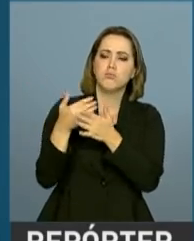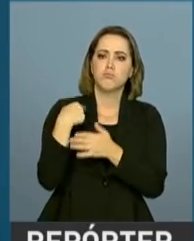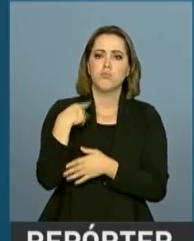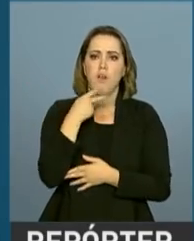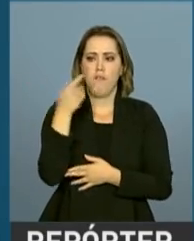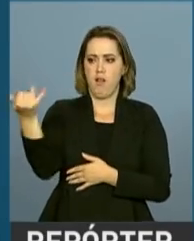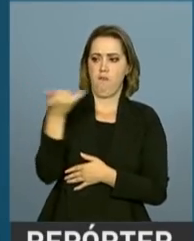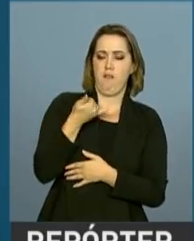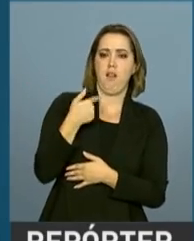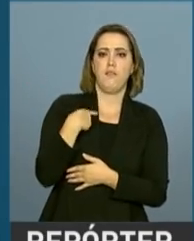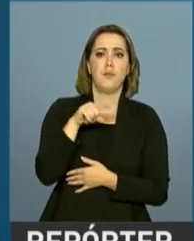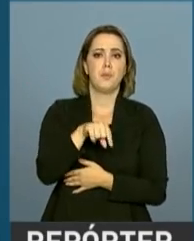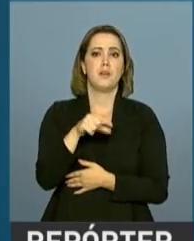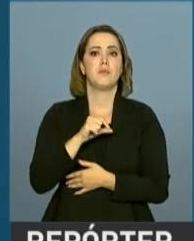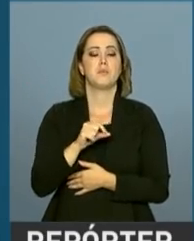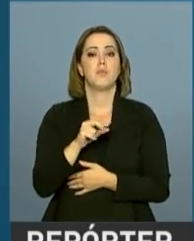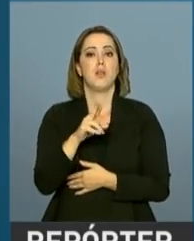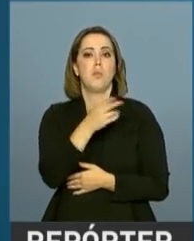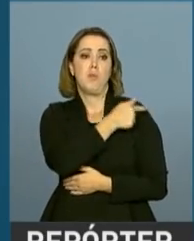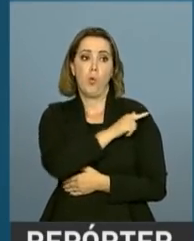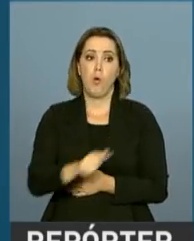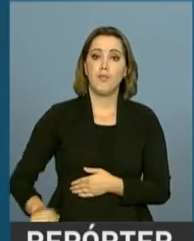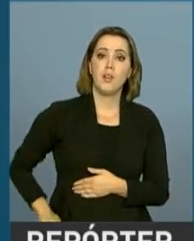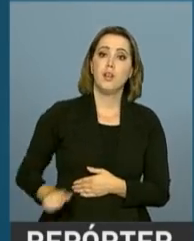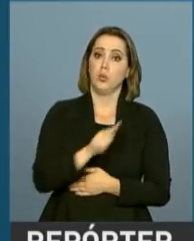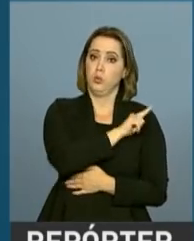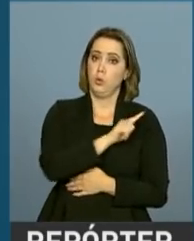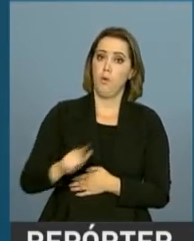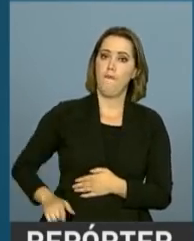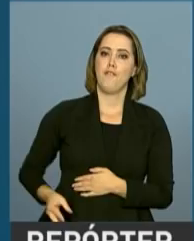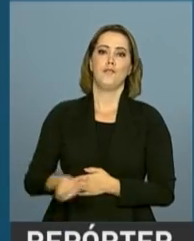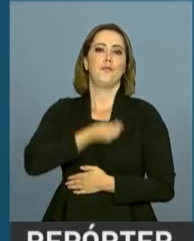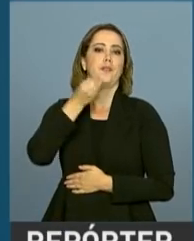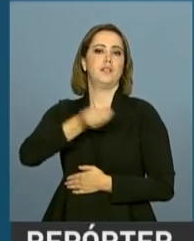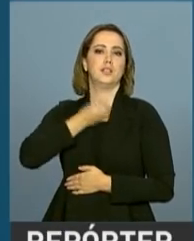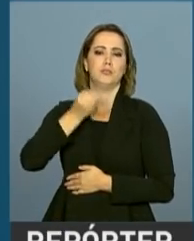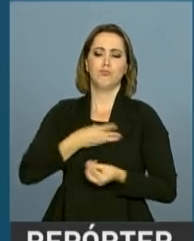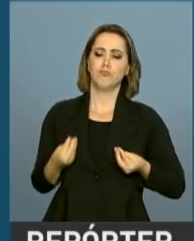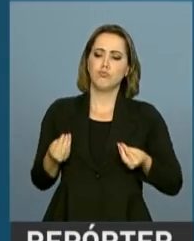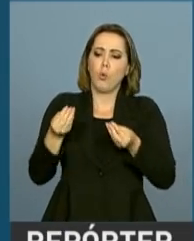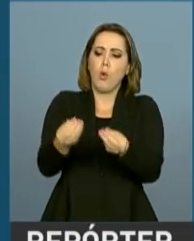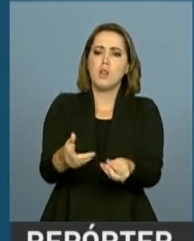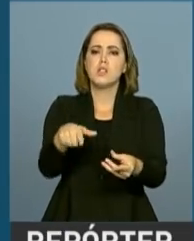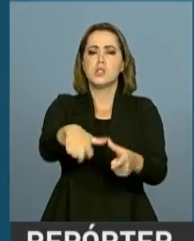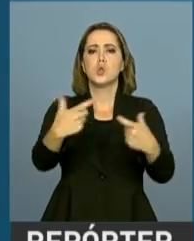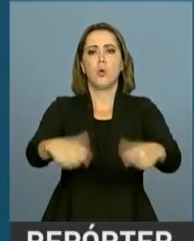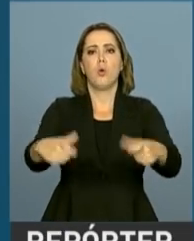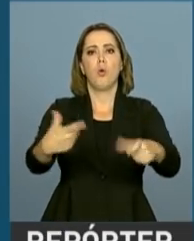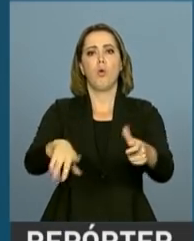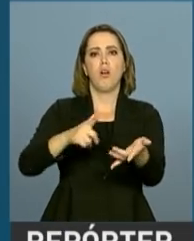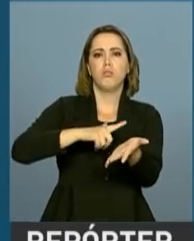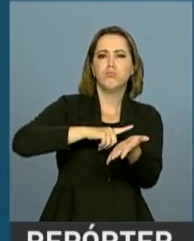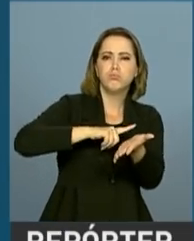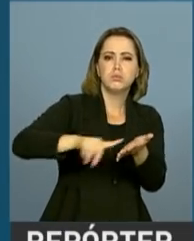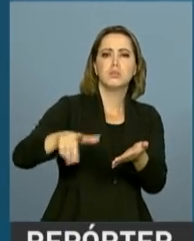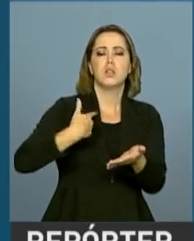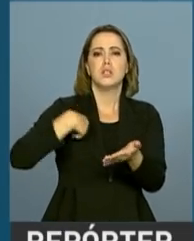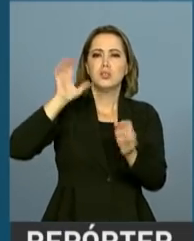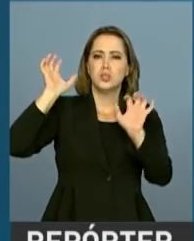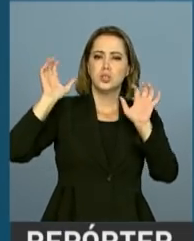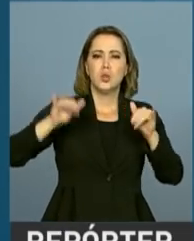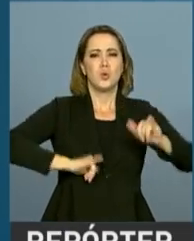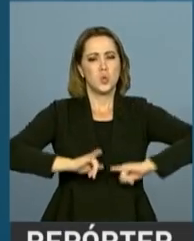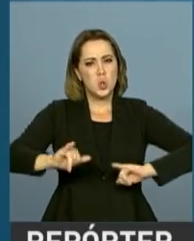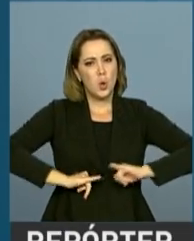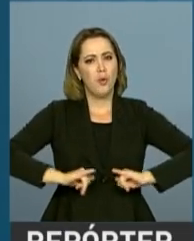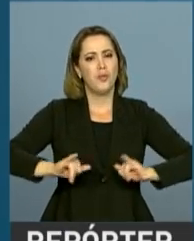o governador Ricardo Coutinho, trarão vida a regiões historicamente castigadas